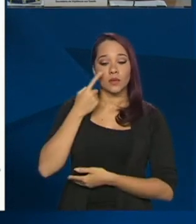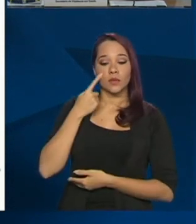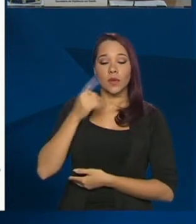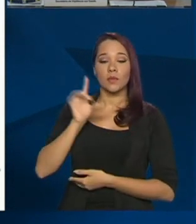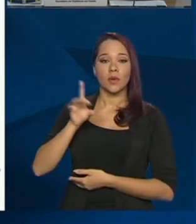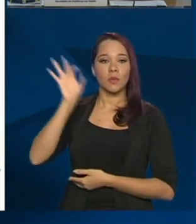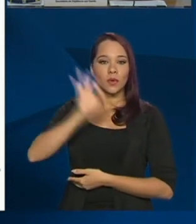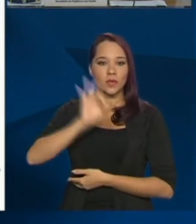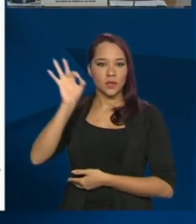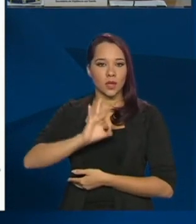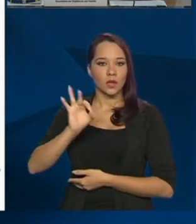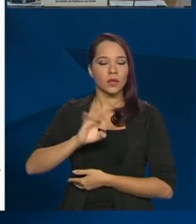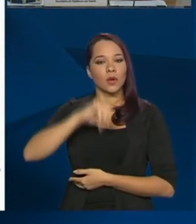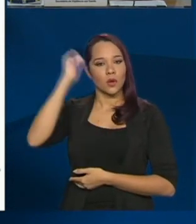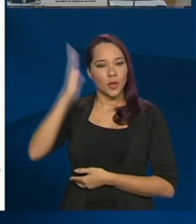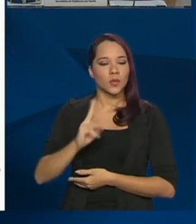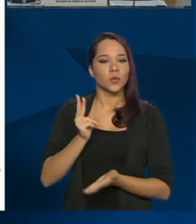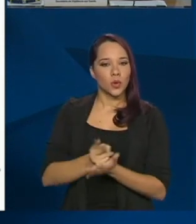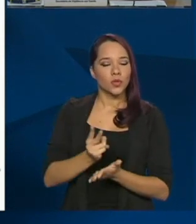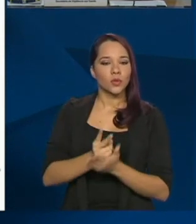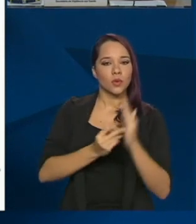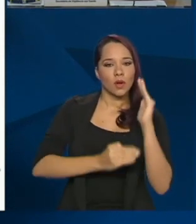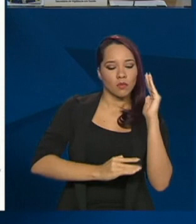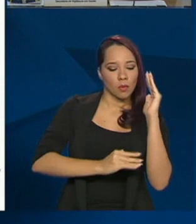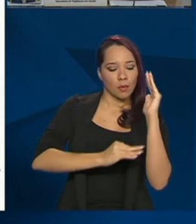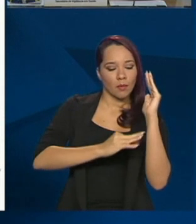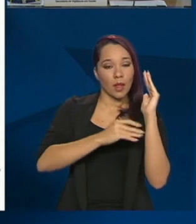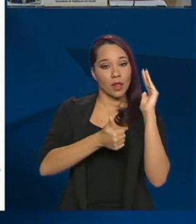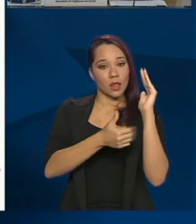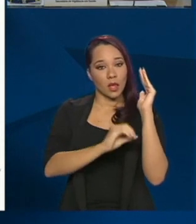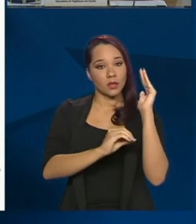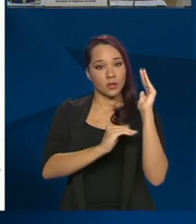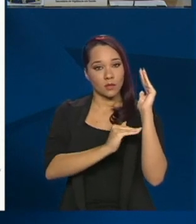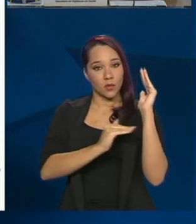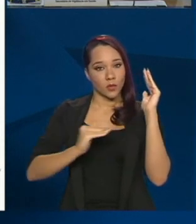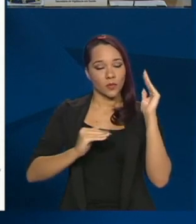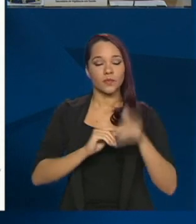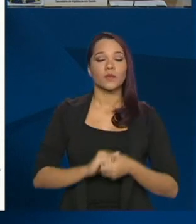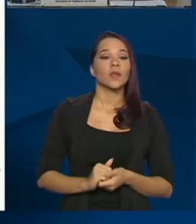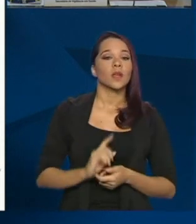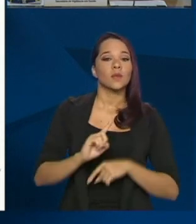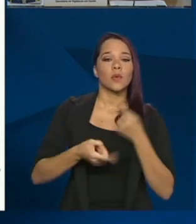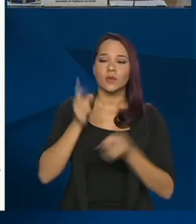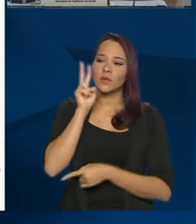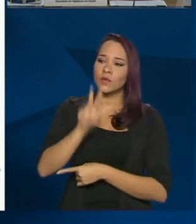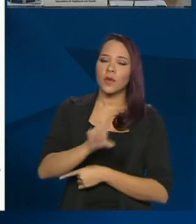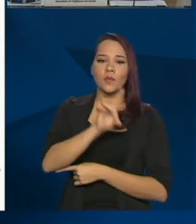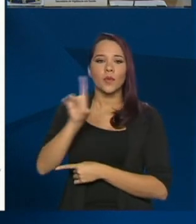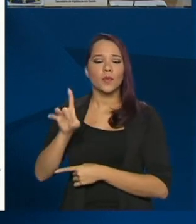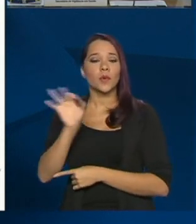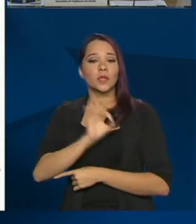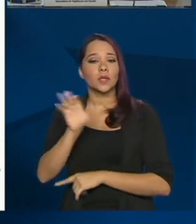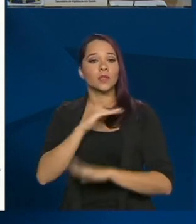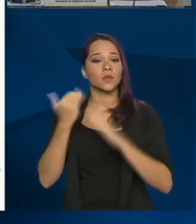por incidência o brasil continua na décima posição a e quando nós olhamos por